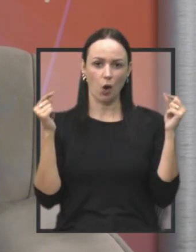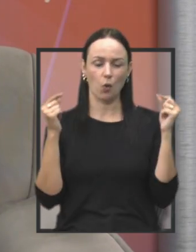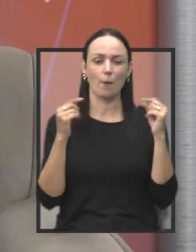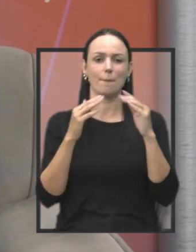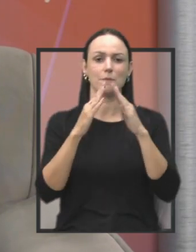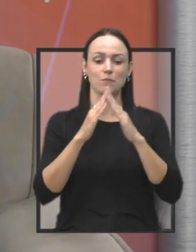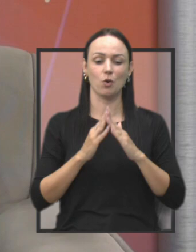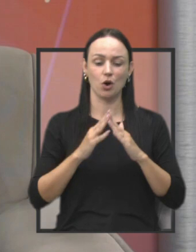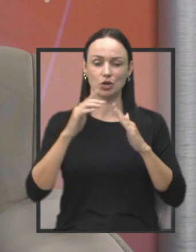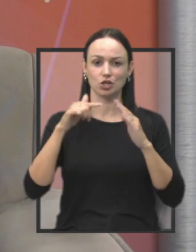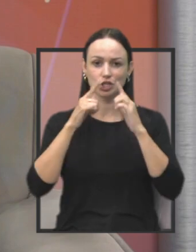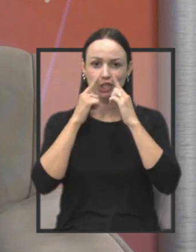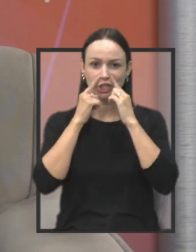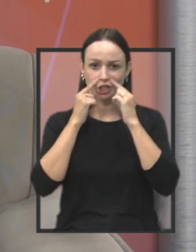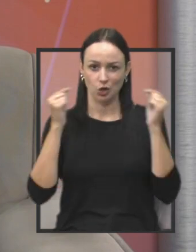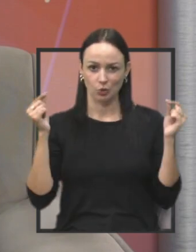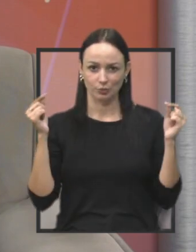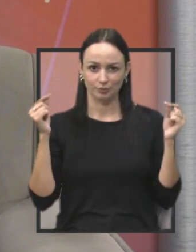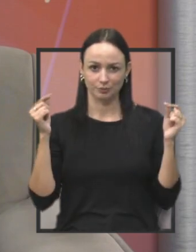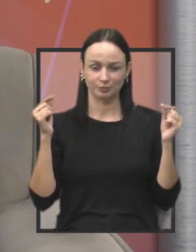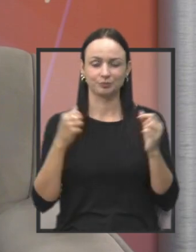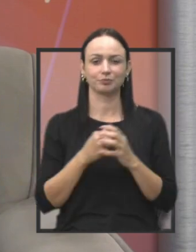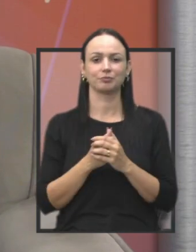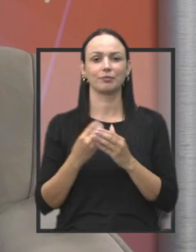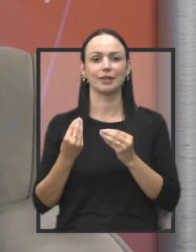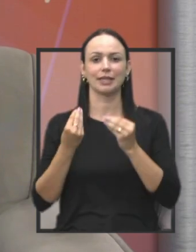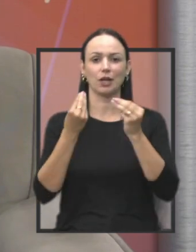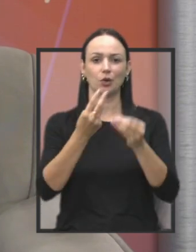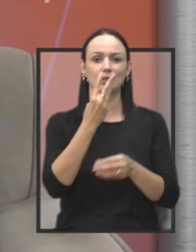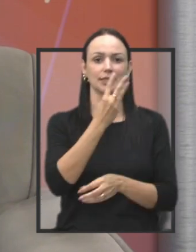na cidade de Jaú. Jaú entregou